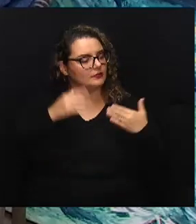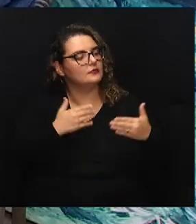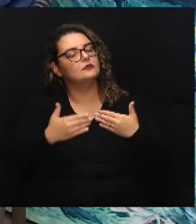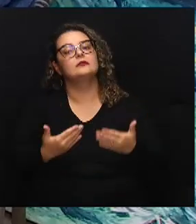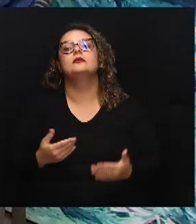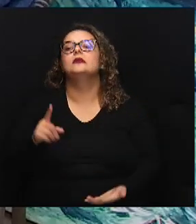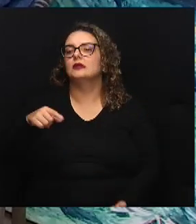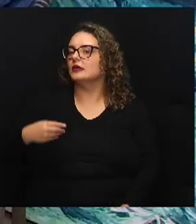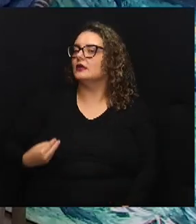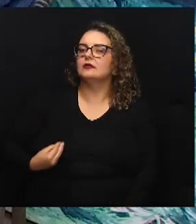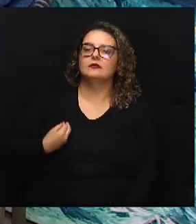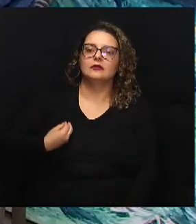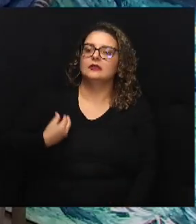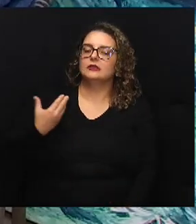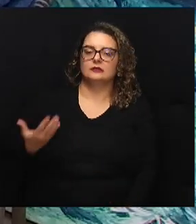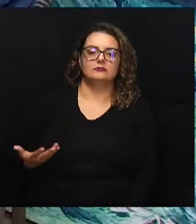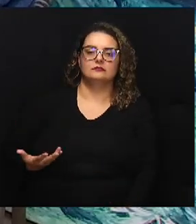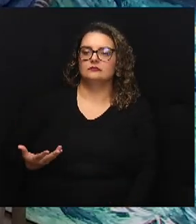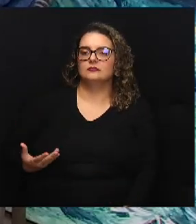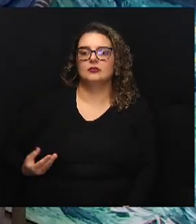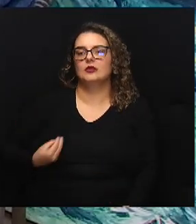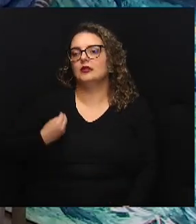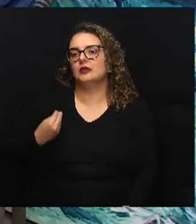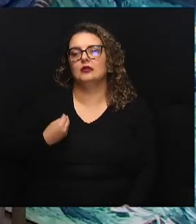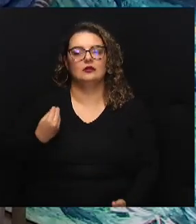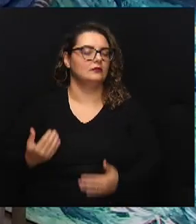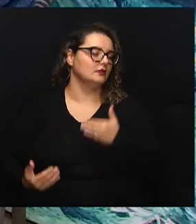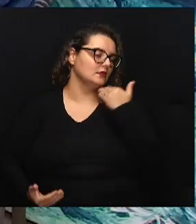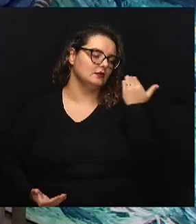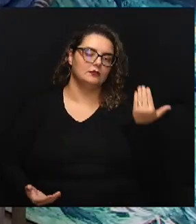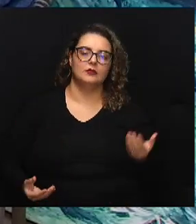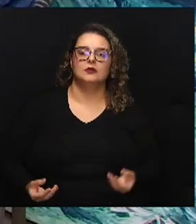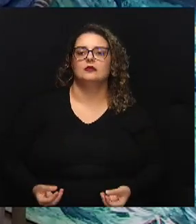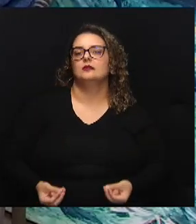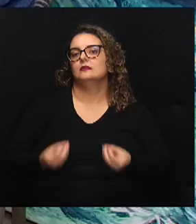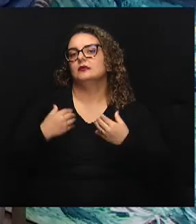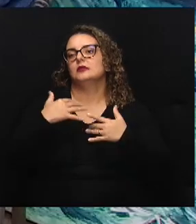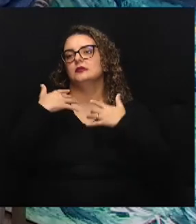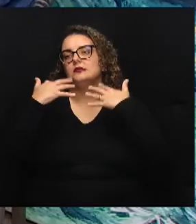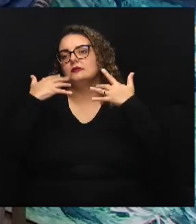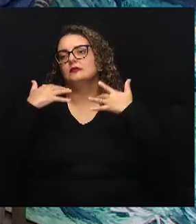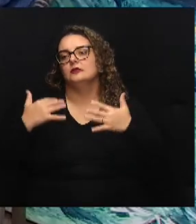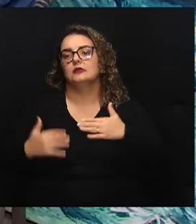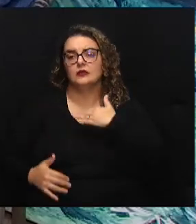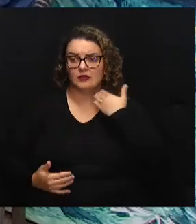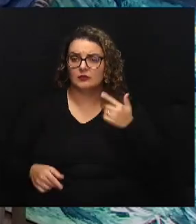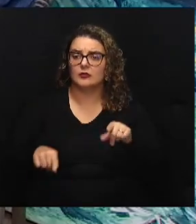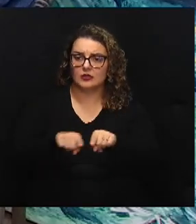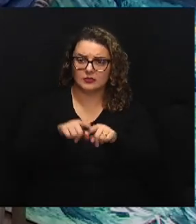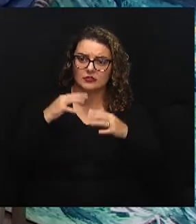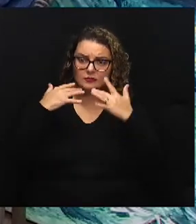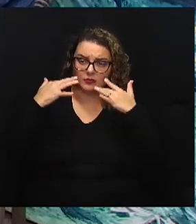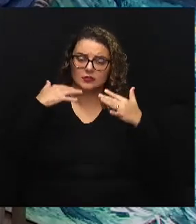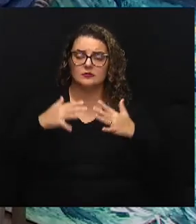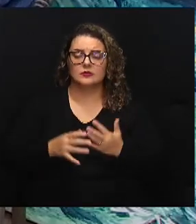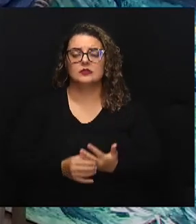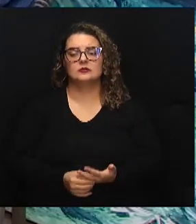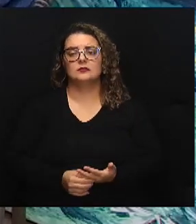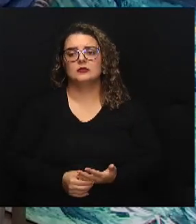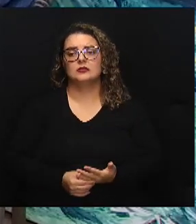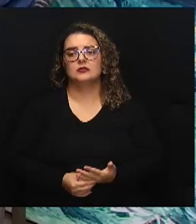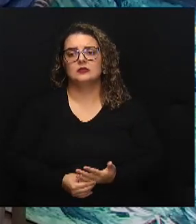A vida e a morte me inspiram. A morte também me inspira. A vida e